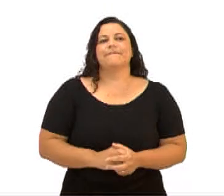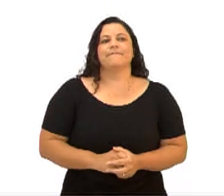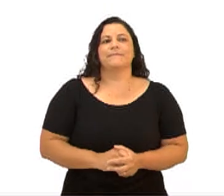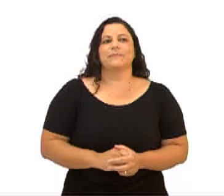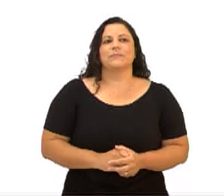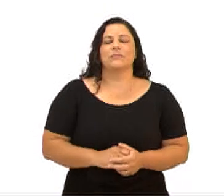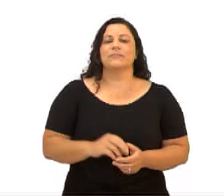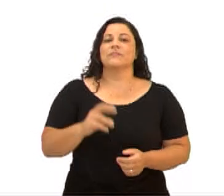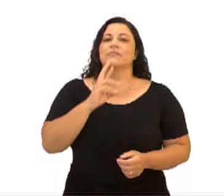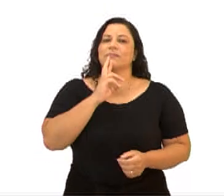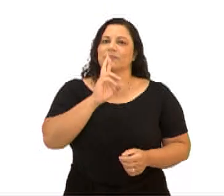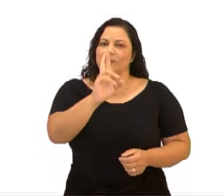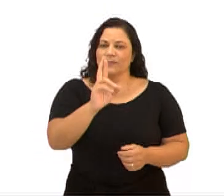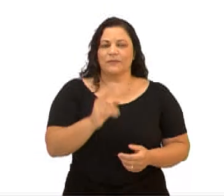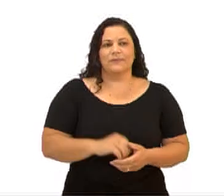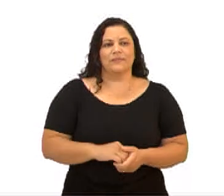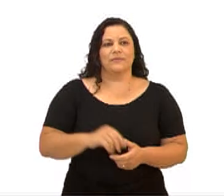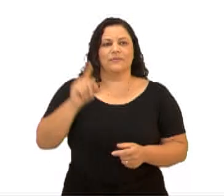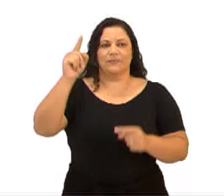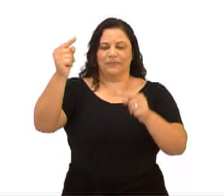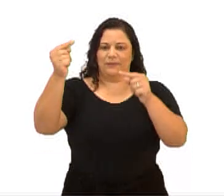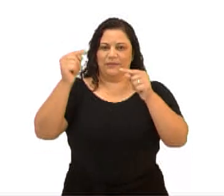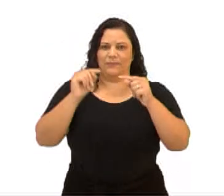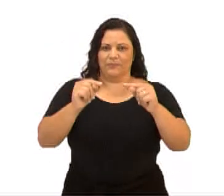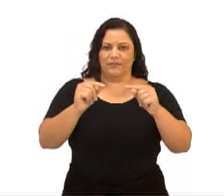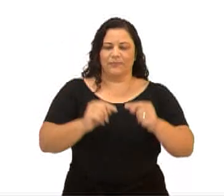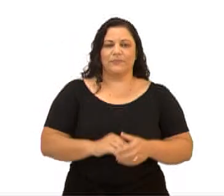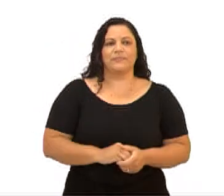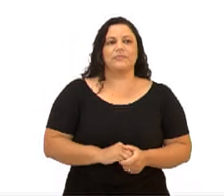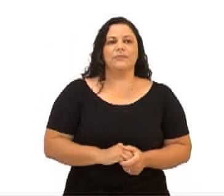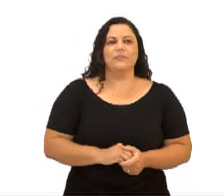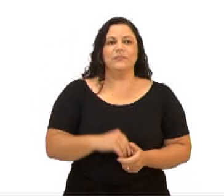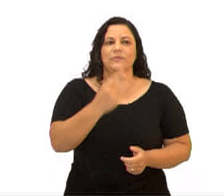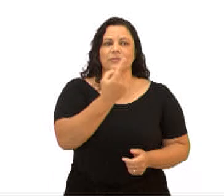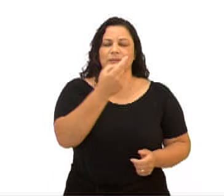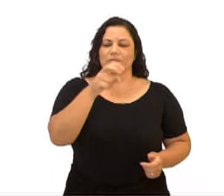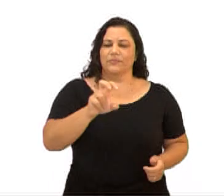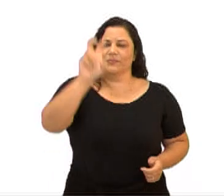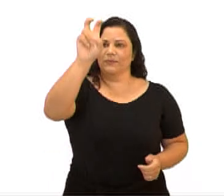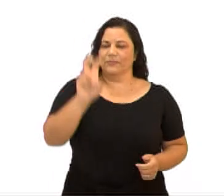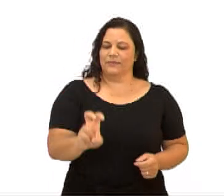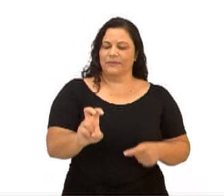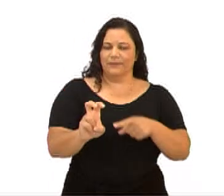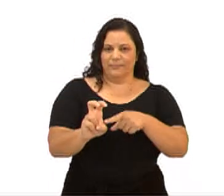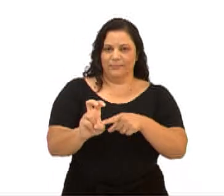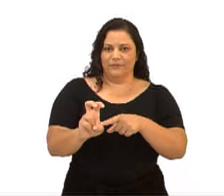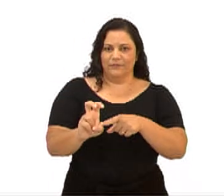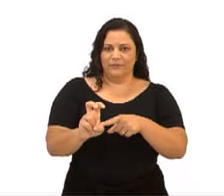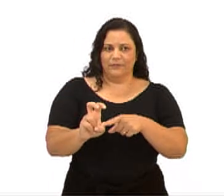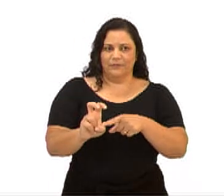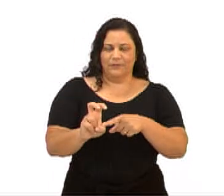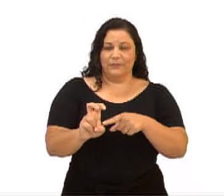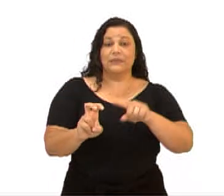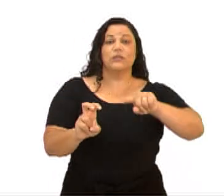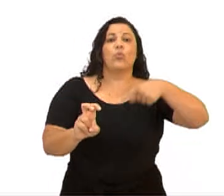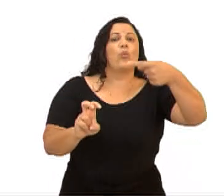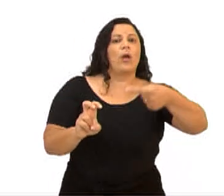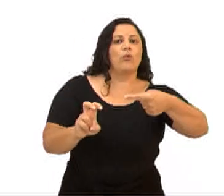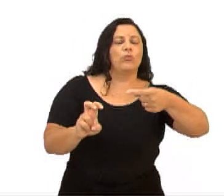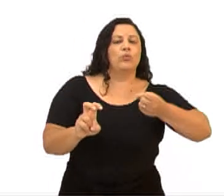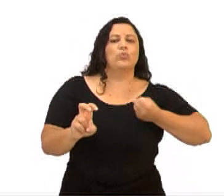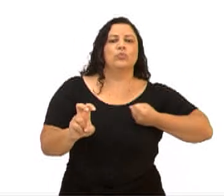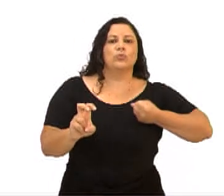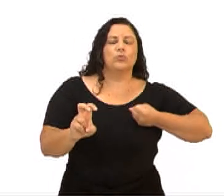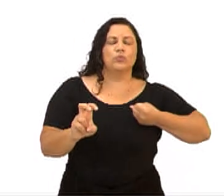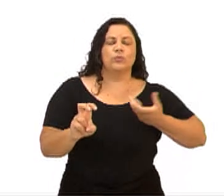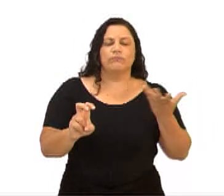3 vezes 1, que dá 3, 4 menos 3, 1. Esse 5 abaixa, ó, fica 15. E qual é o número que